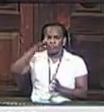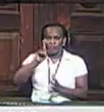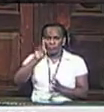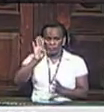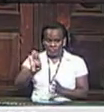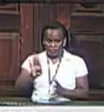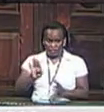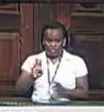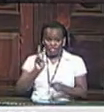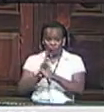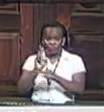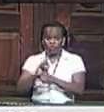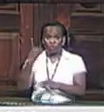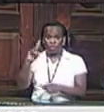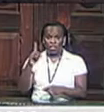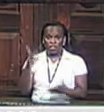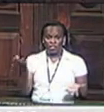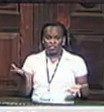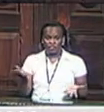empréstimos em dólar,